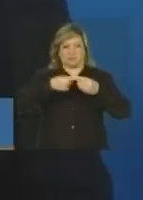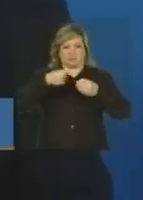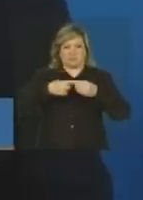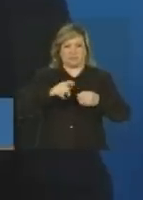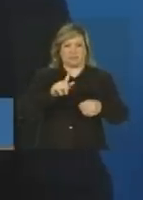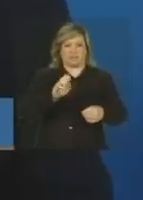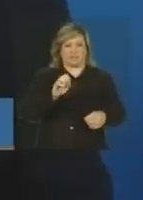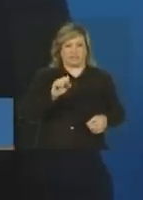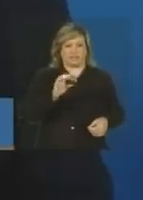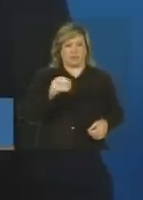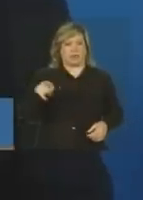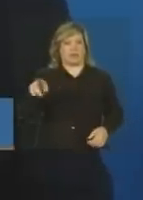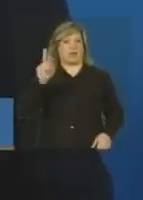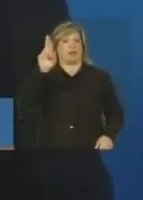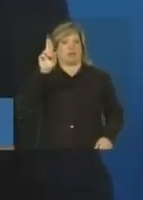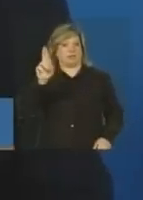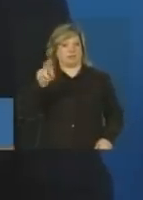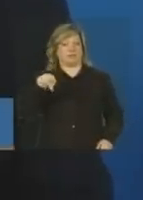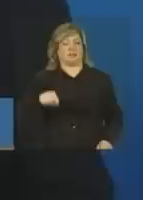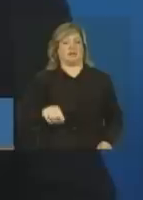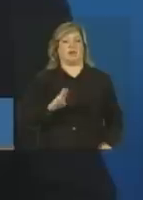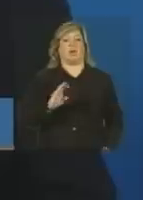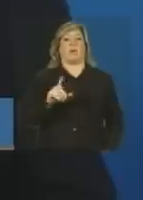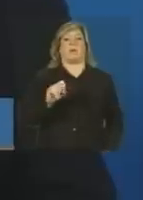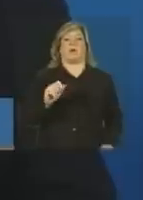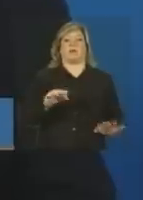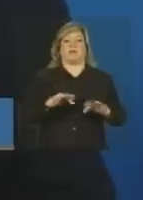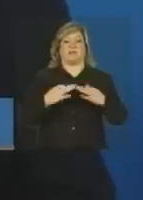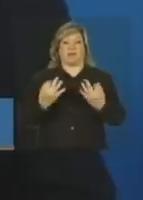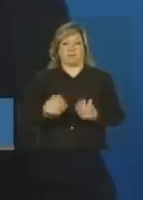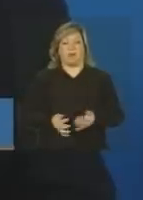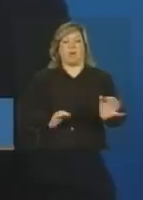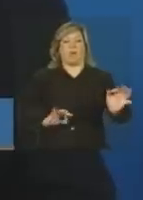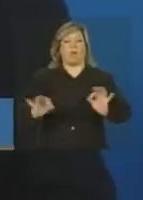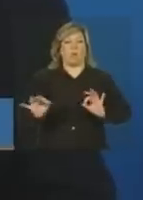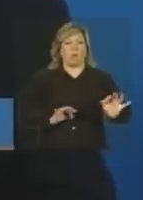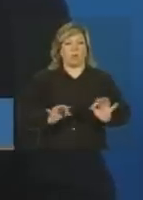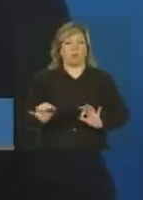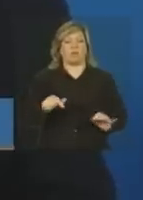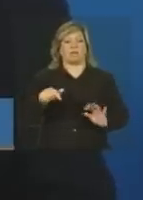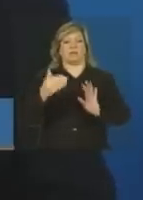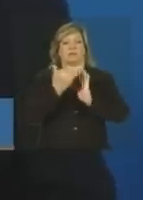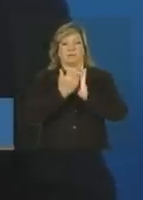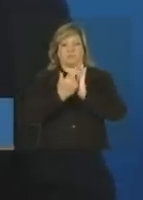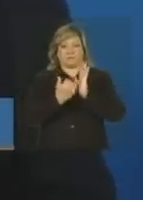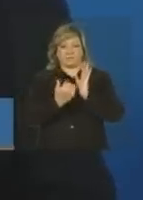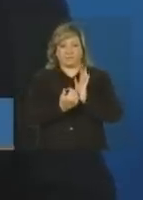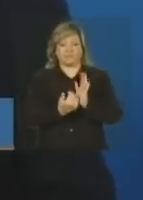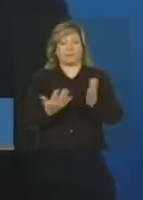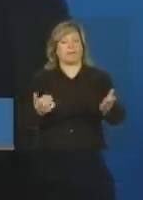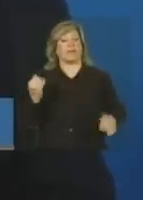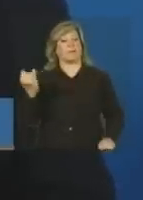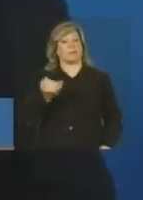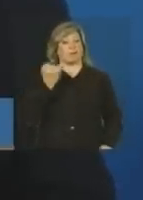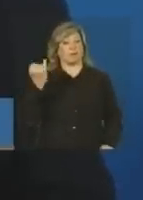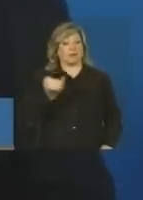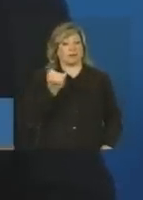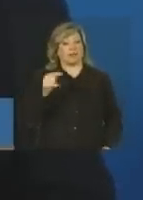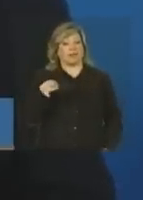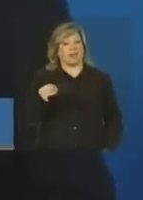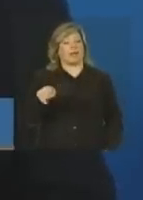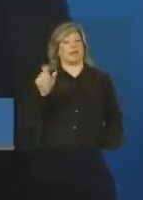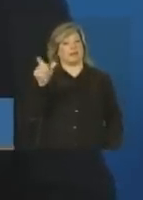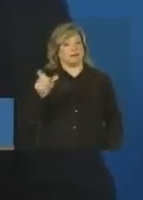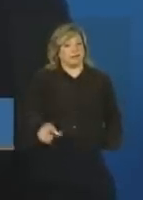o responsável, tá, por coordenar as ações da gestão do programa, é importante que